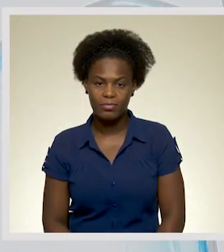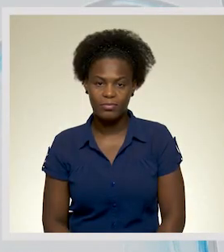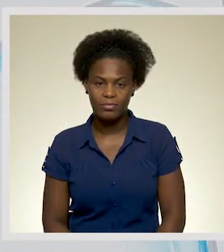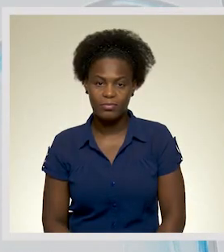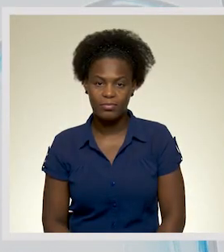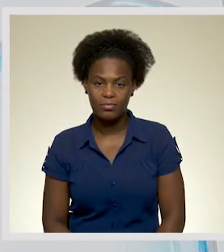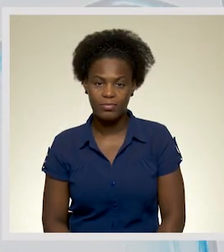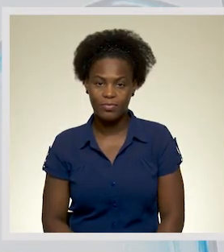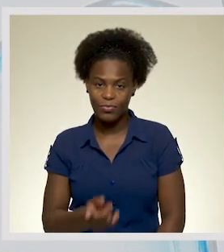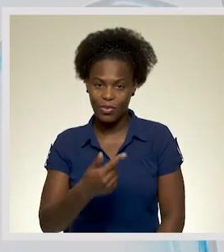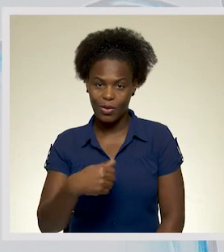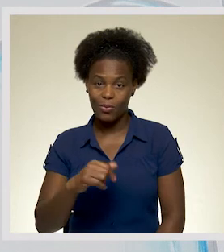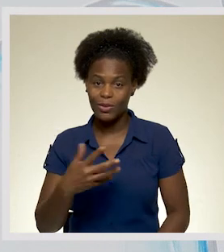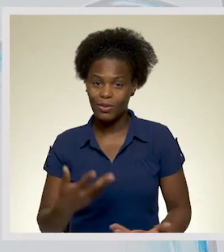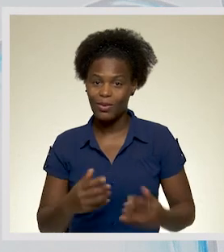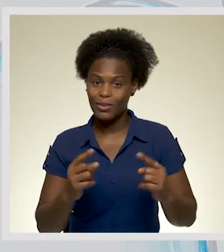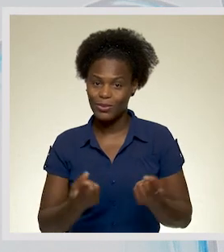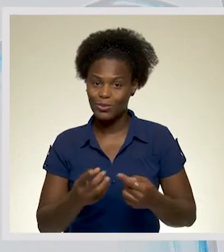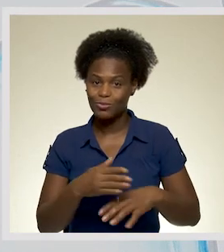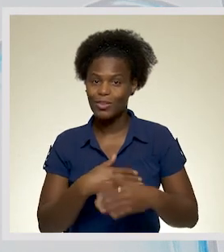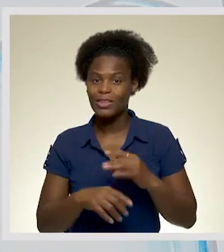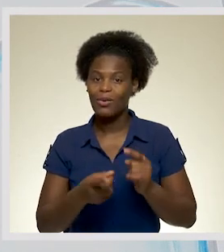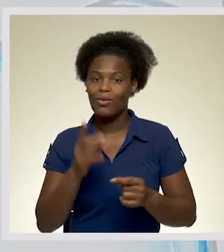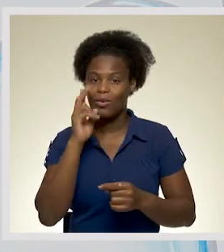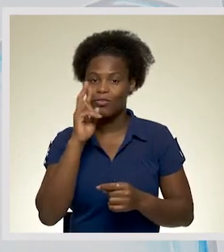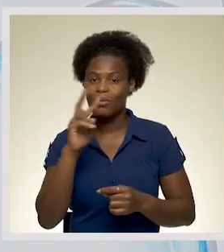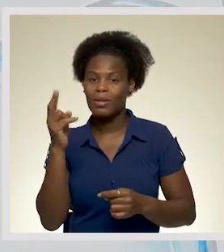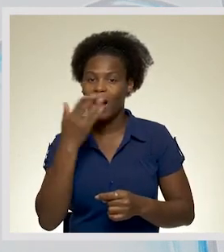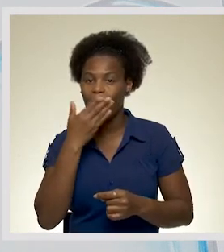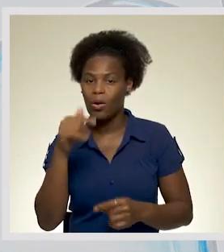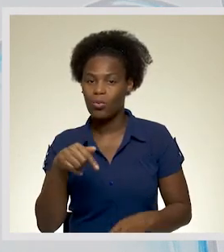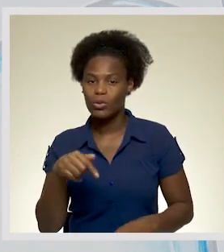Vamos fazer um resumo do que vimos na aula de hoje.